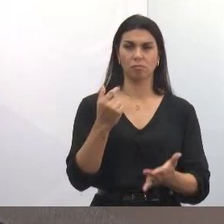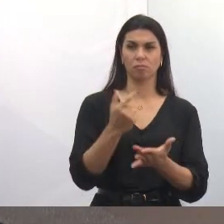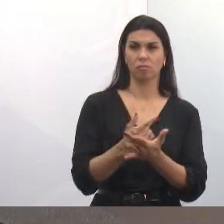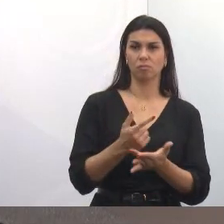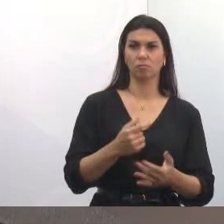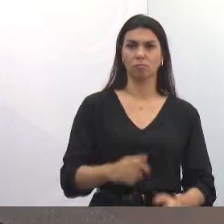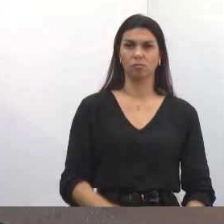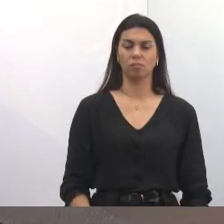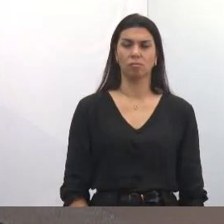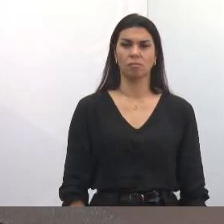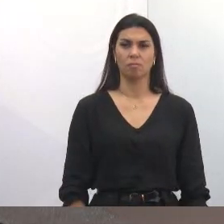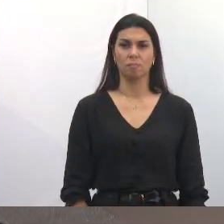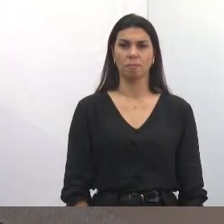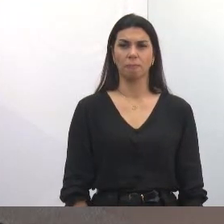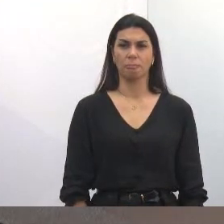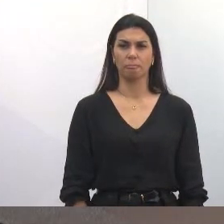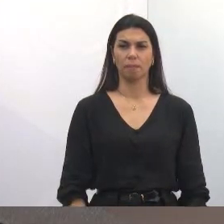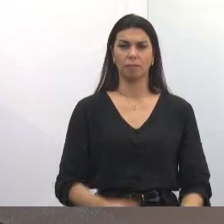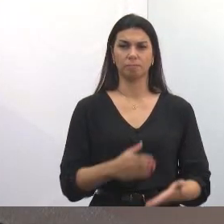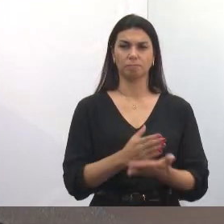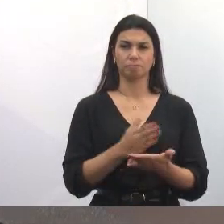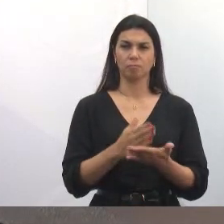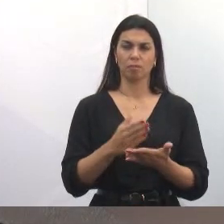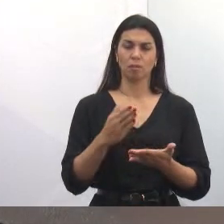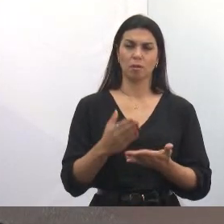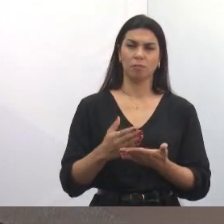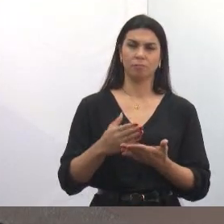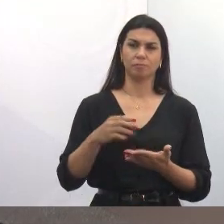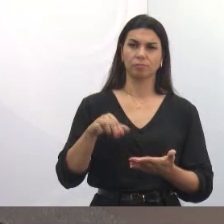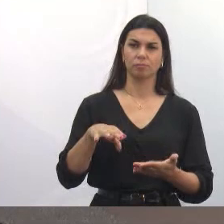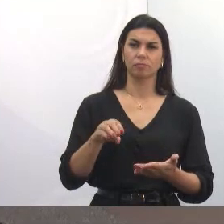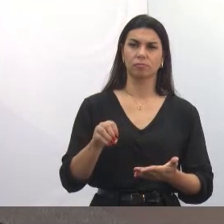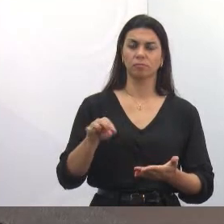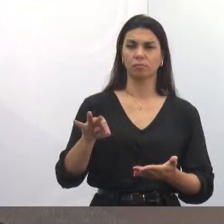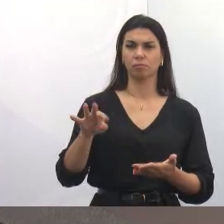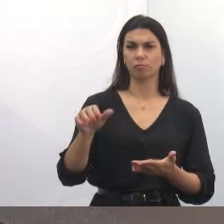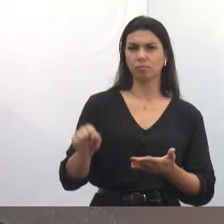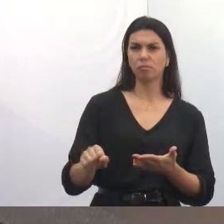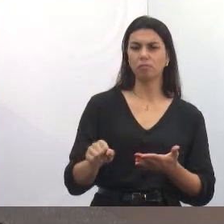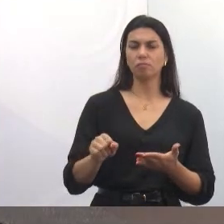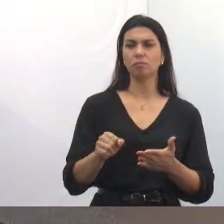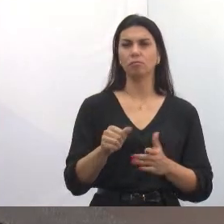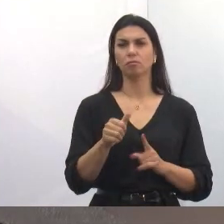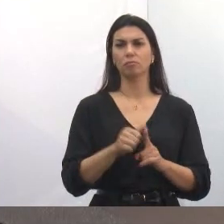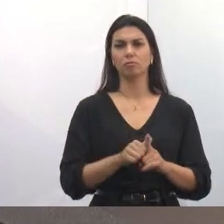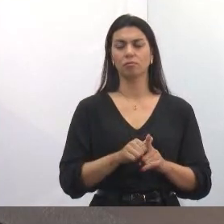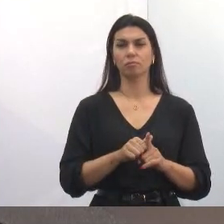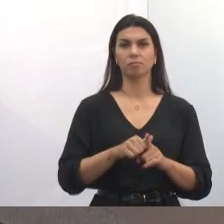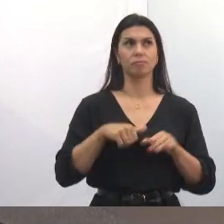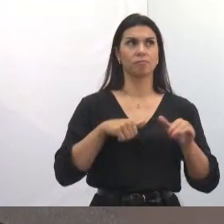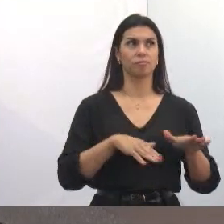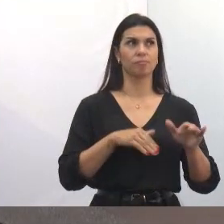pagamentos parciais das notas fiscais referente a setembro de 2022,